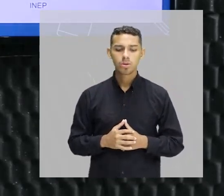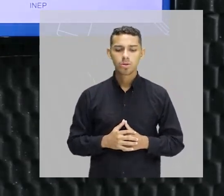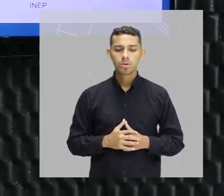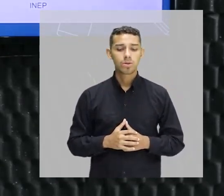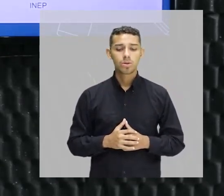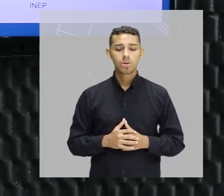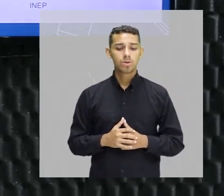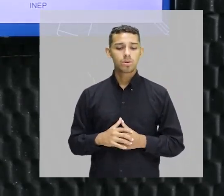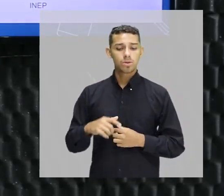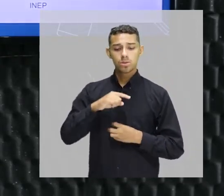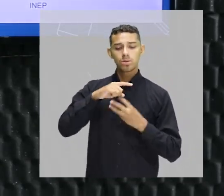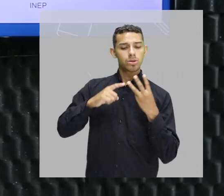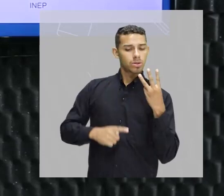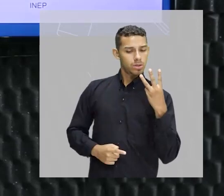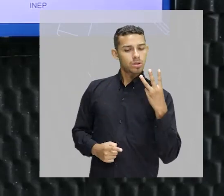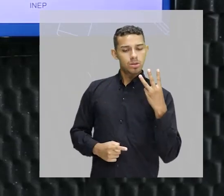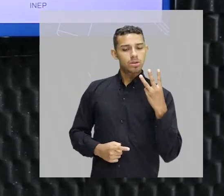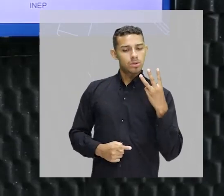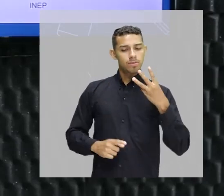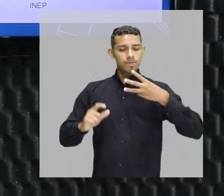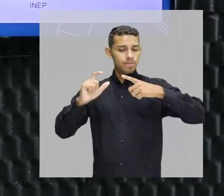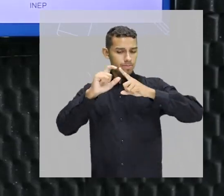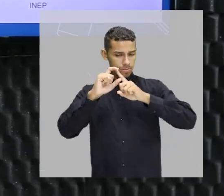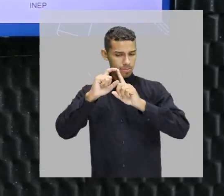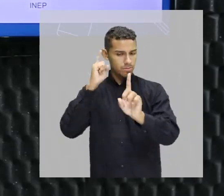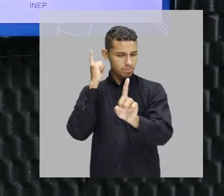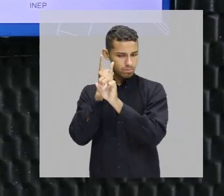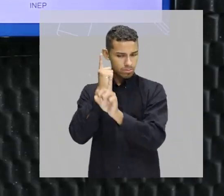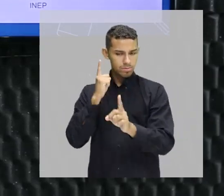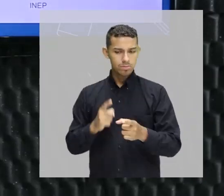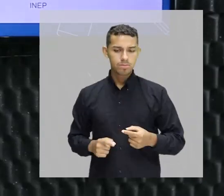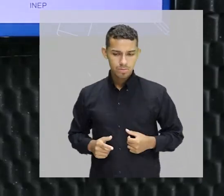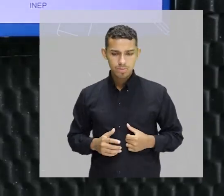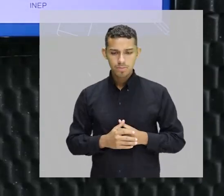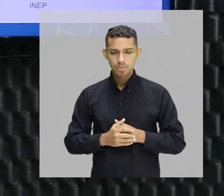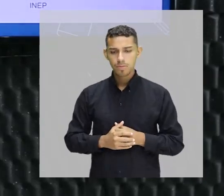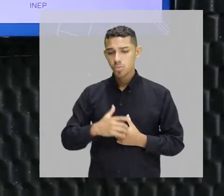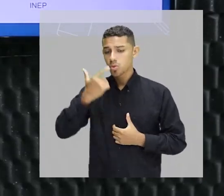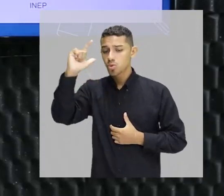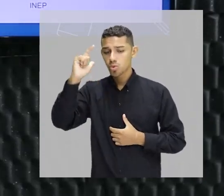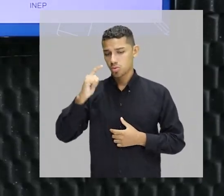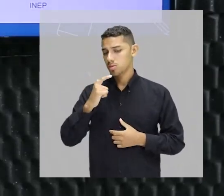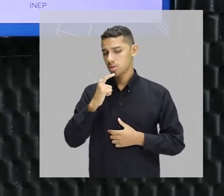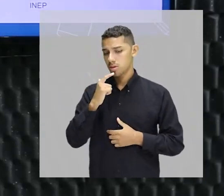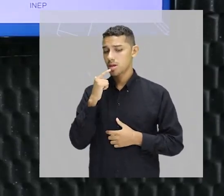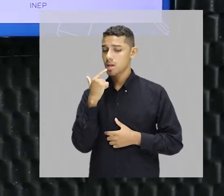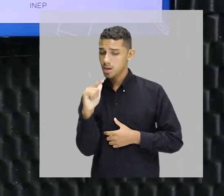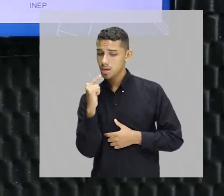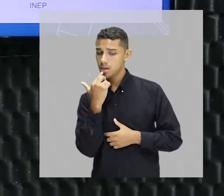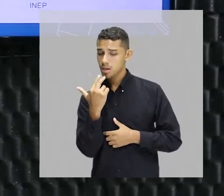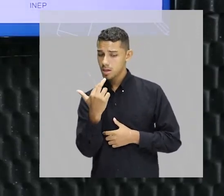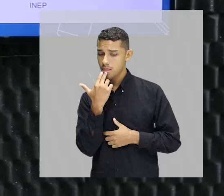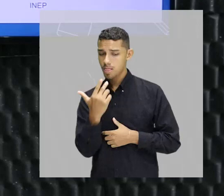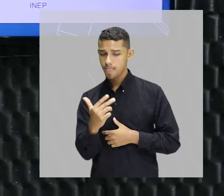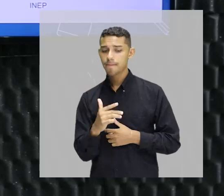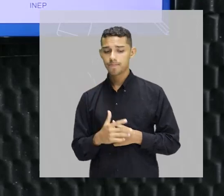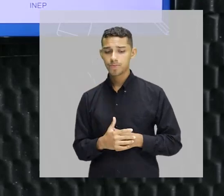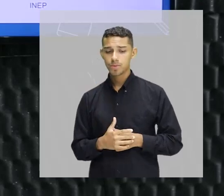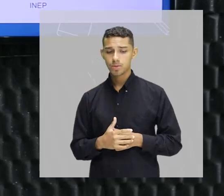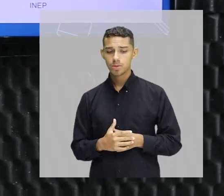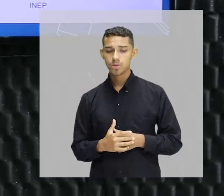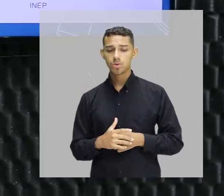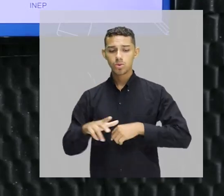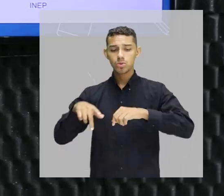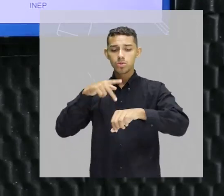essas três palavras que a gente conseguiu identificar, porque mesmo sendo de outro idioma, a gente tem contato, né, com essas